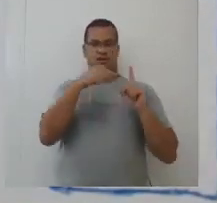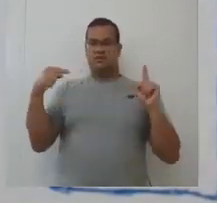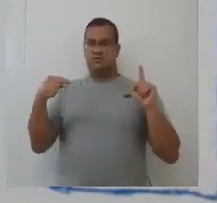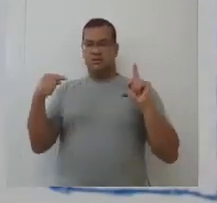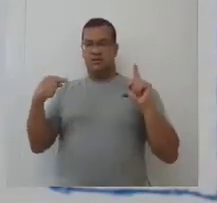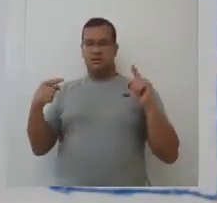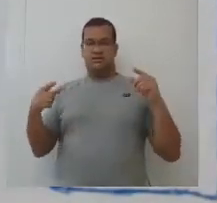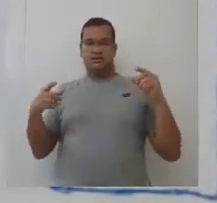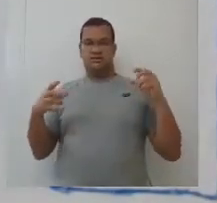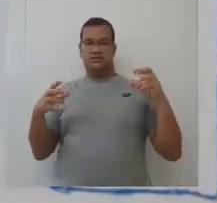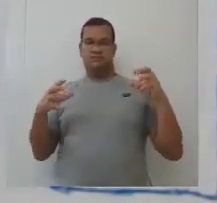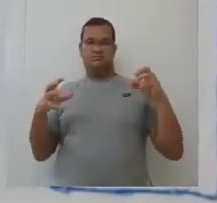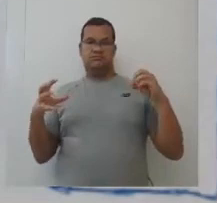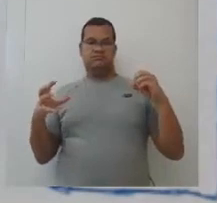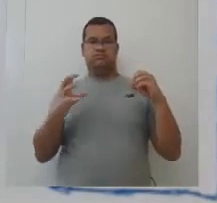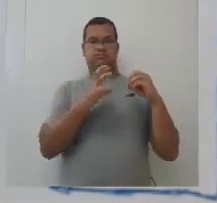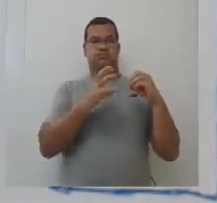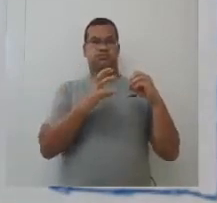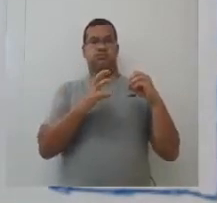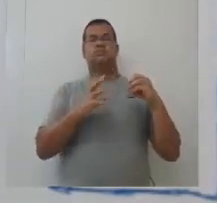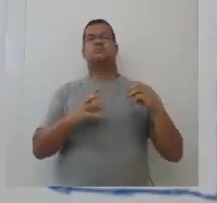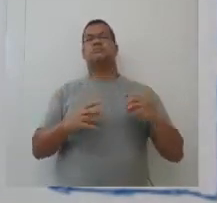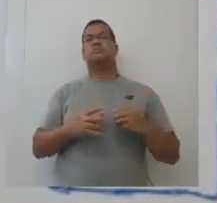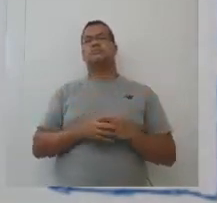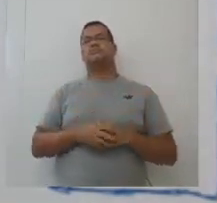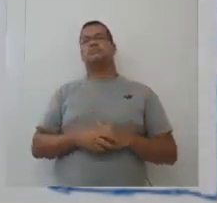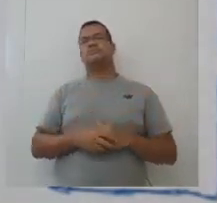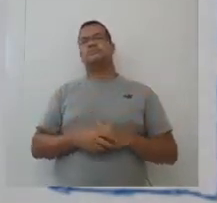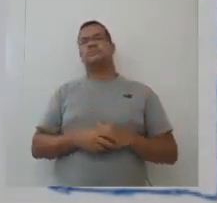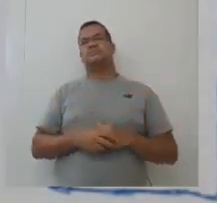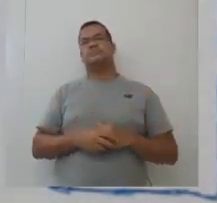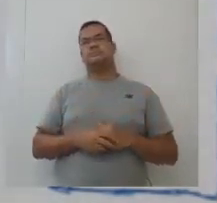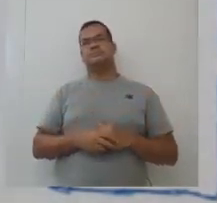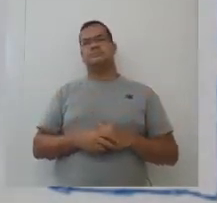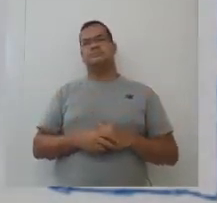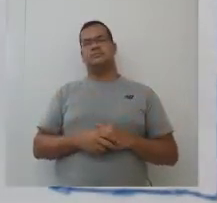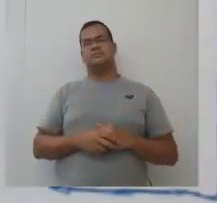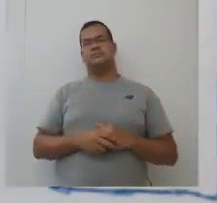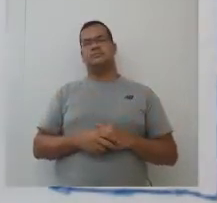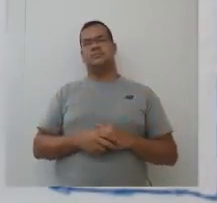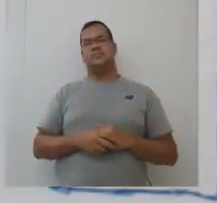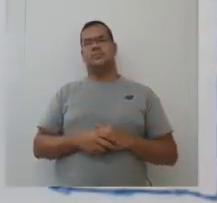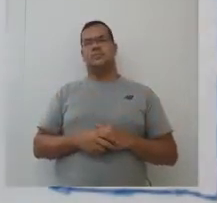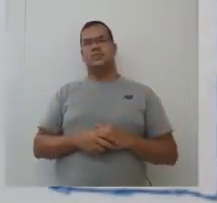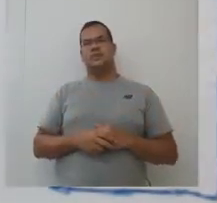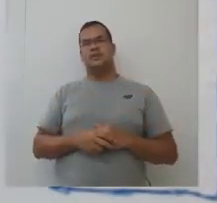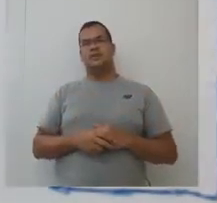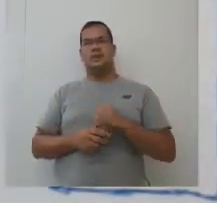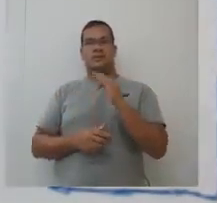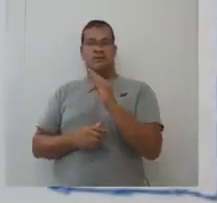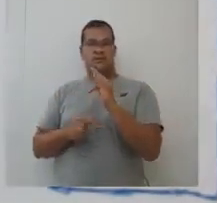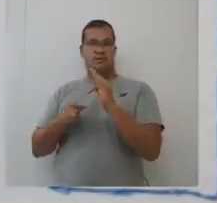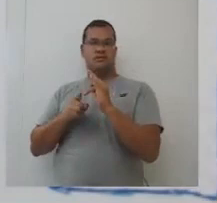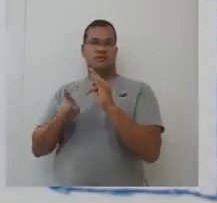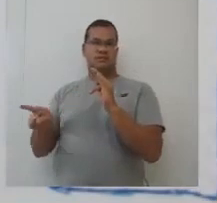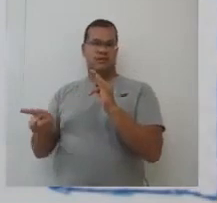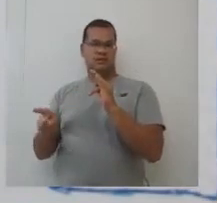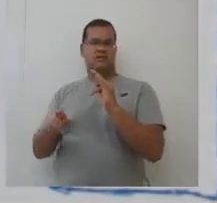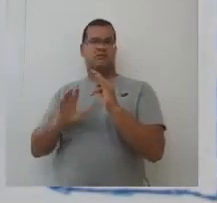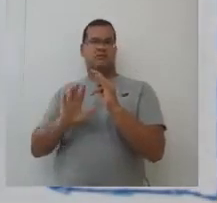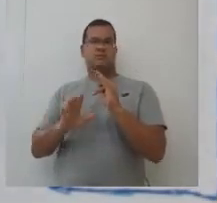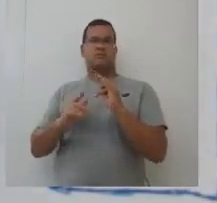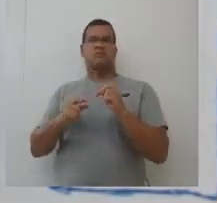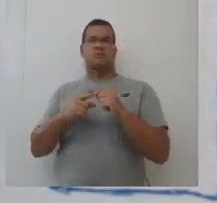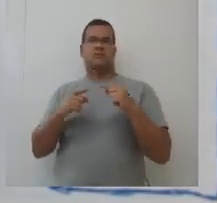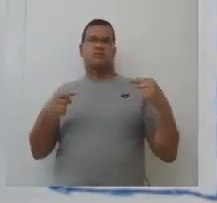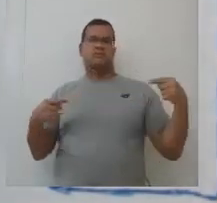A força ia para lá e o campo ia para cá. Então você diz que o campo elétrico e a força elétrica teriam a mesma